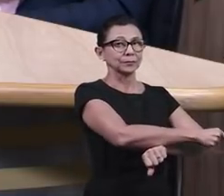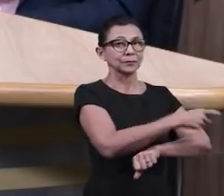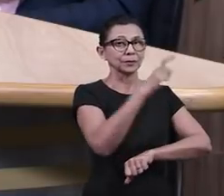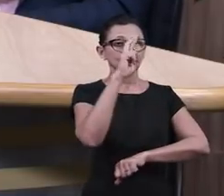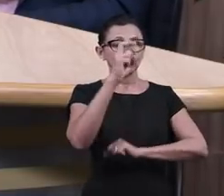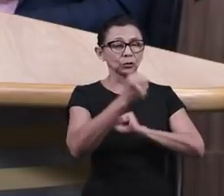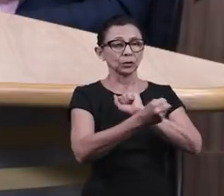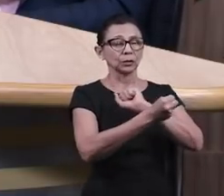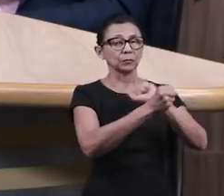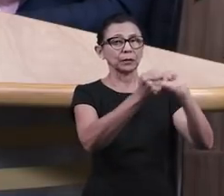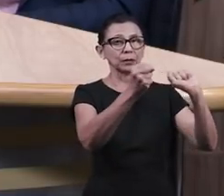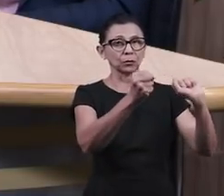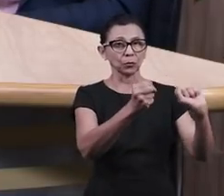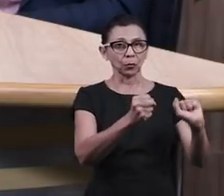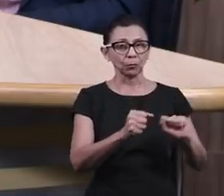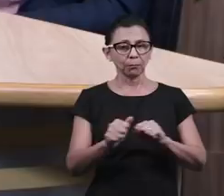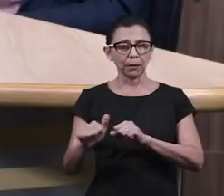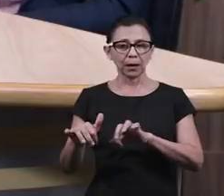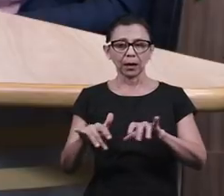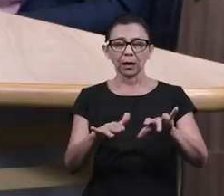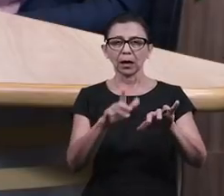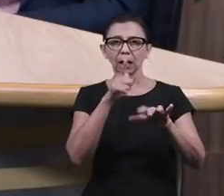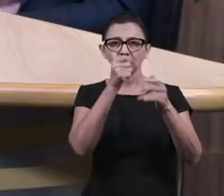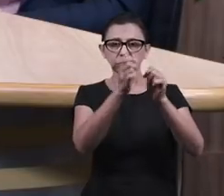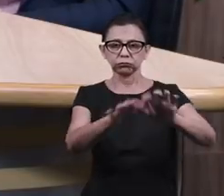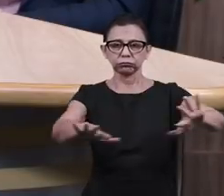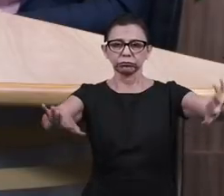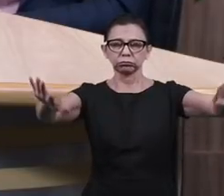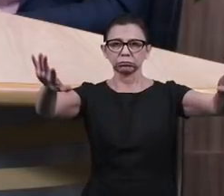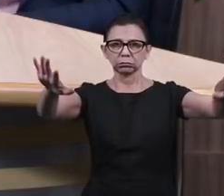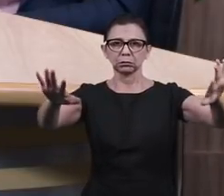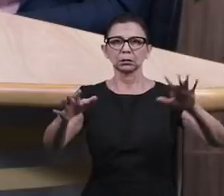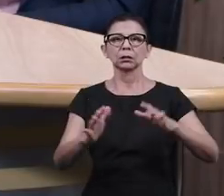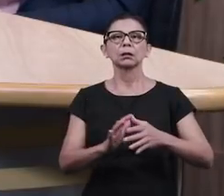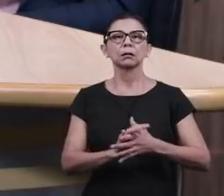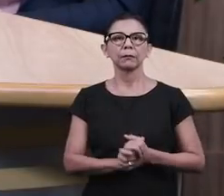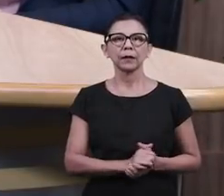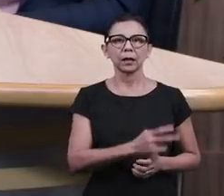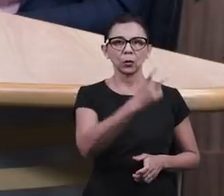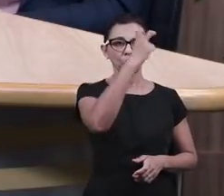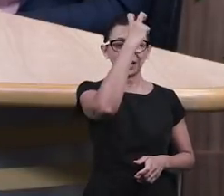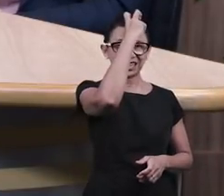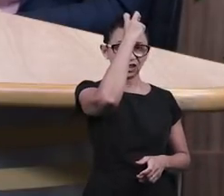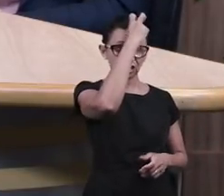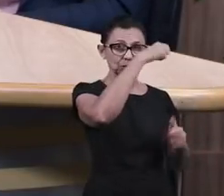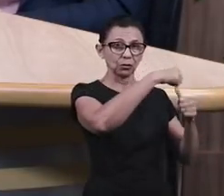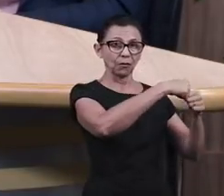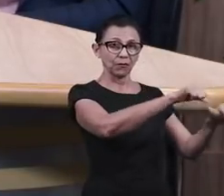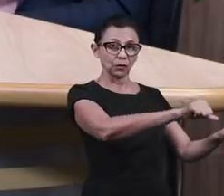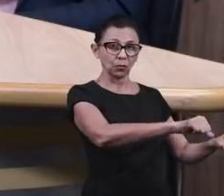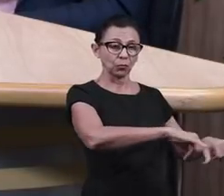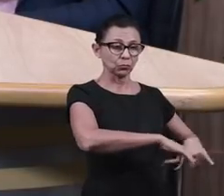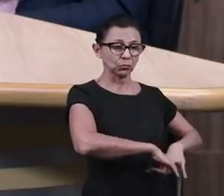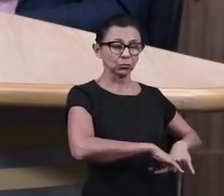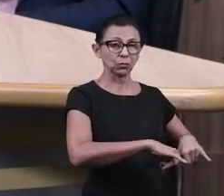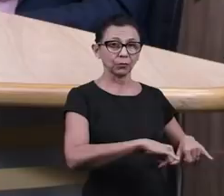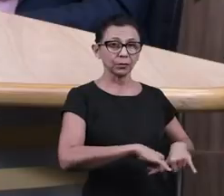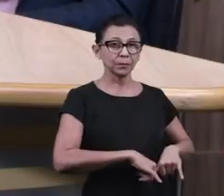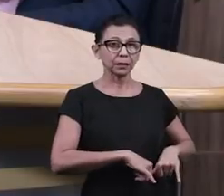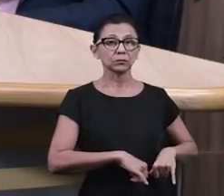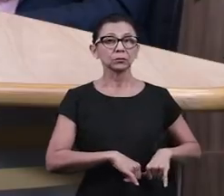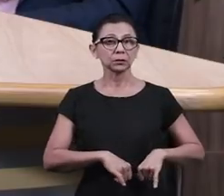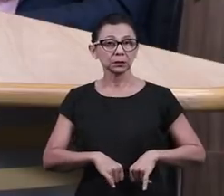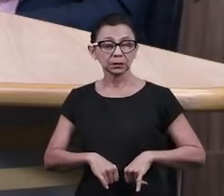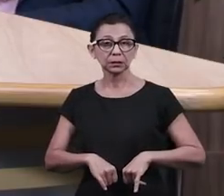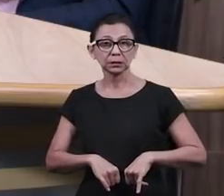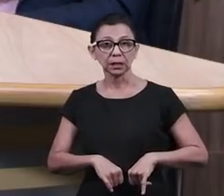com o poder, as ações de poder do Espírito Santo, e o Egito fica, aqueles que não morreram afogados